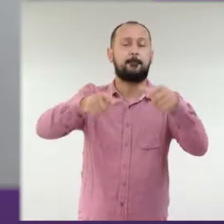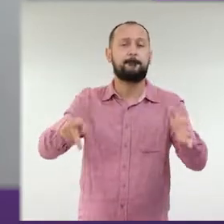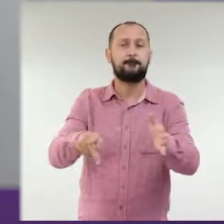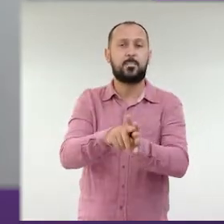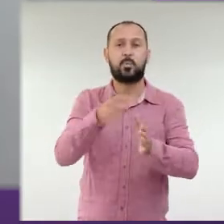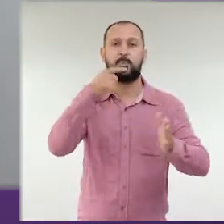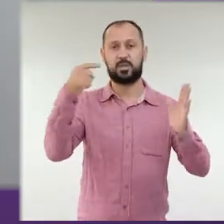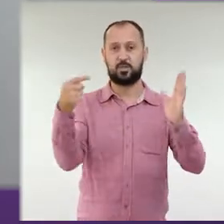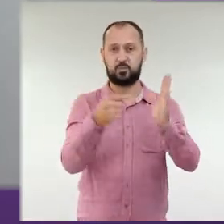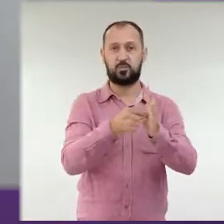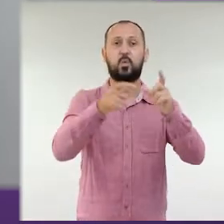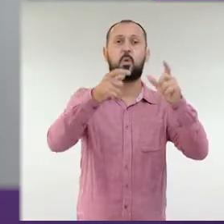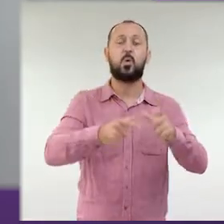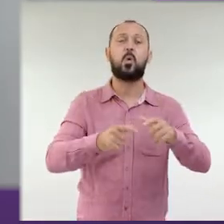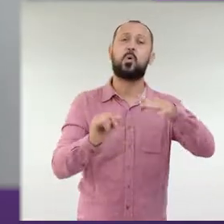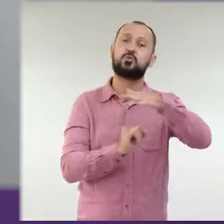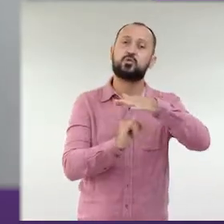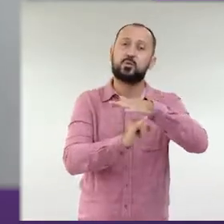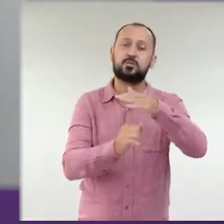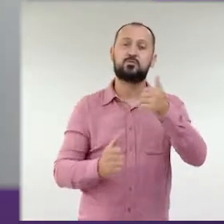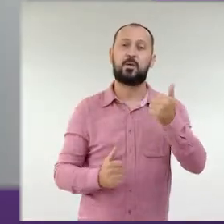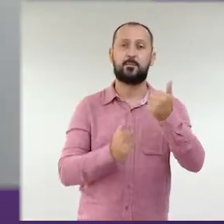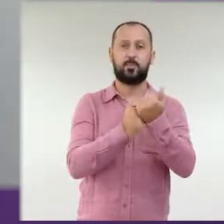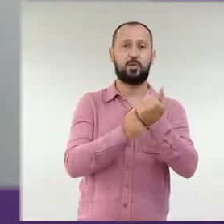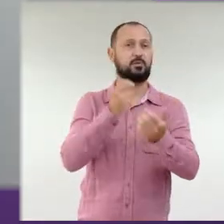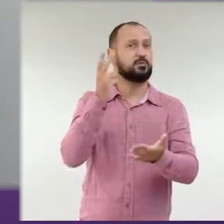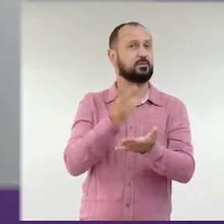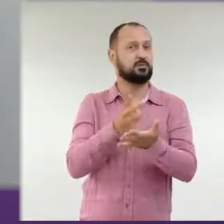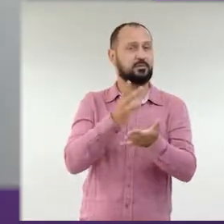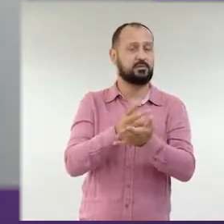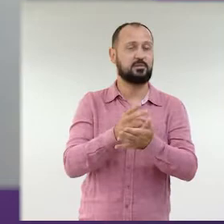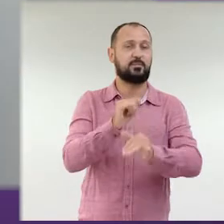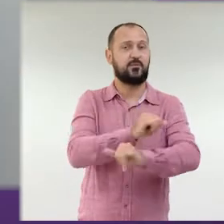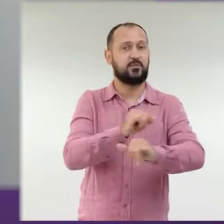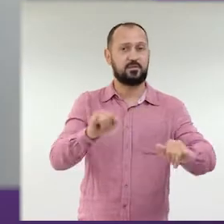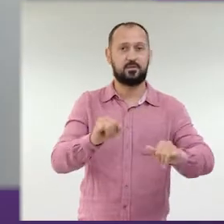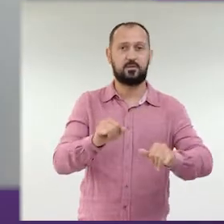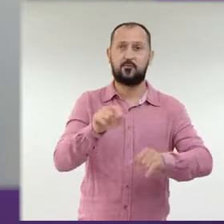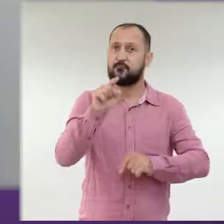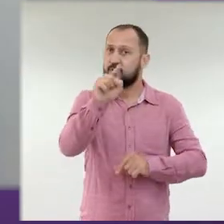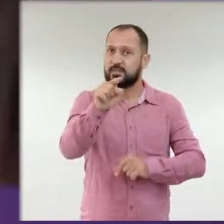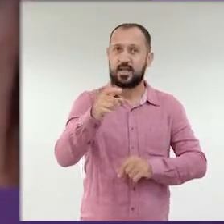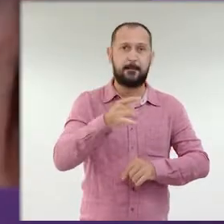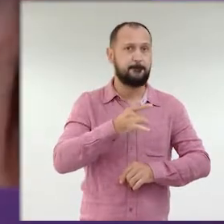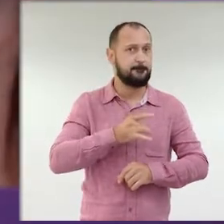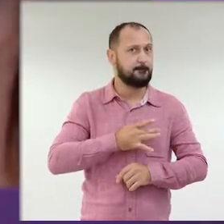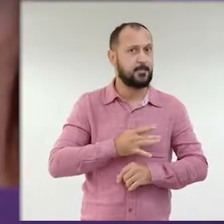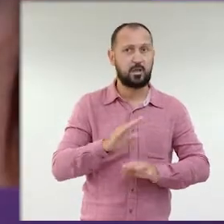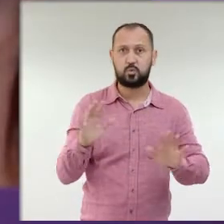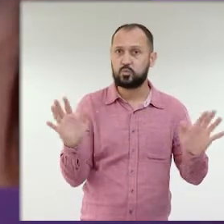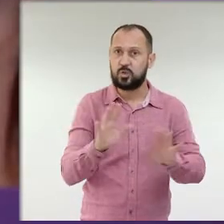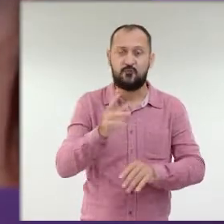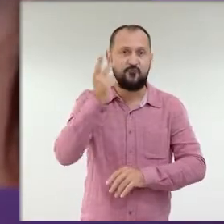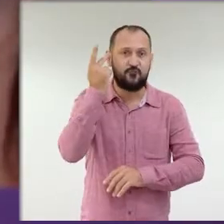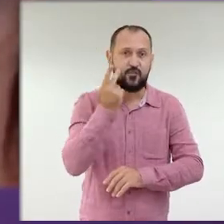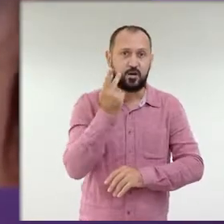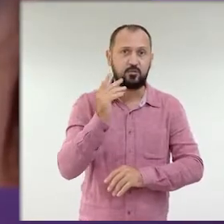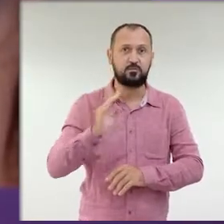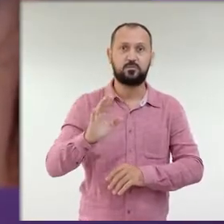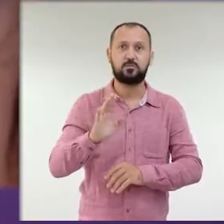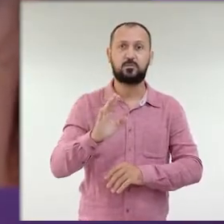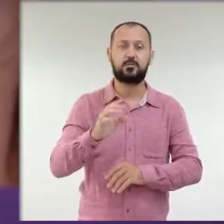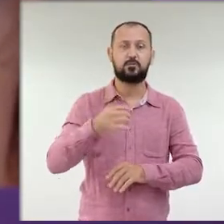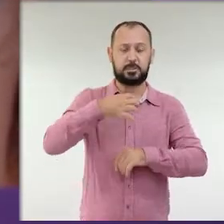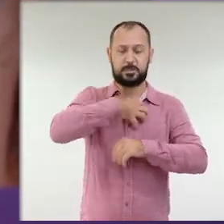denúncia, órgãos de apoio, deixando sempre aquela mensagem: não tenha medo, não tenha vergonha, não